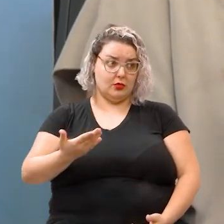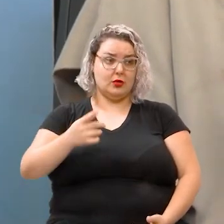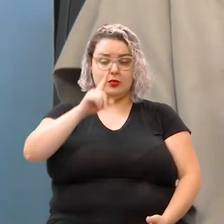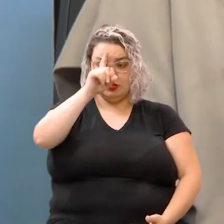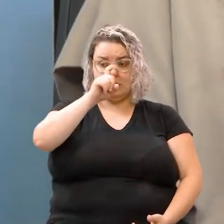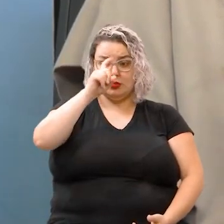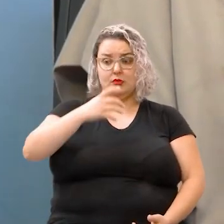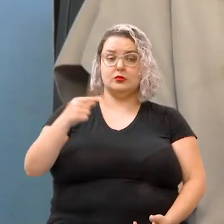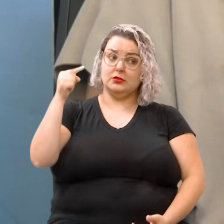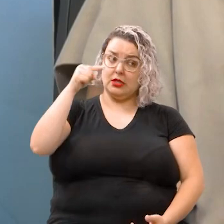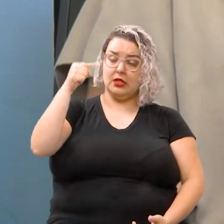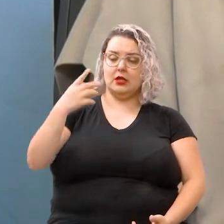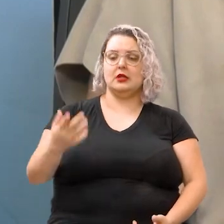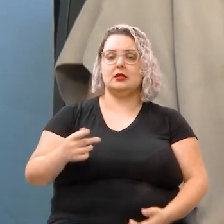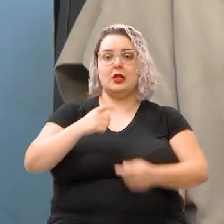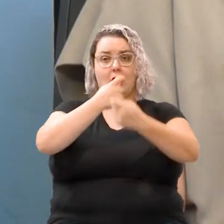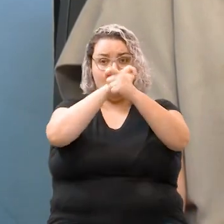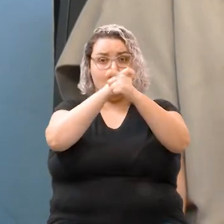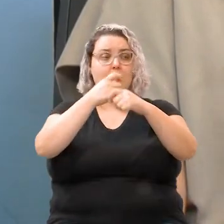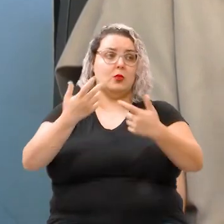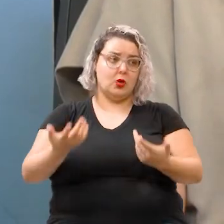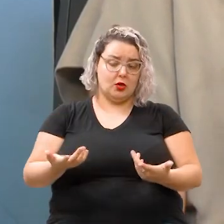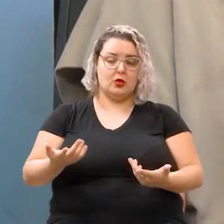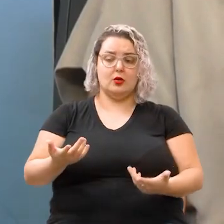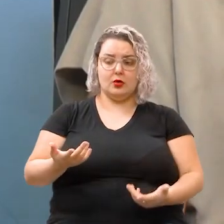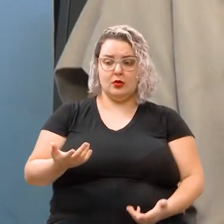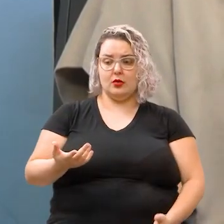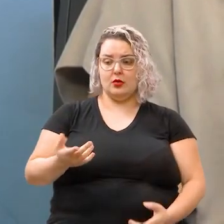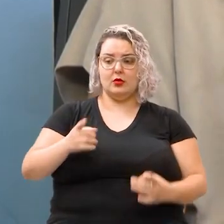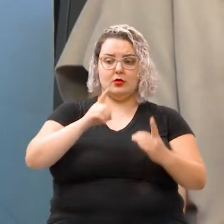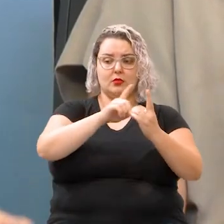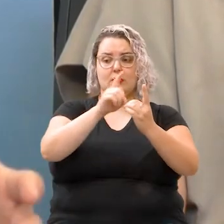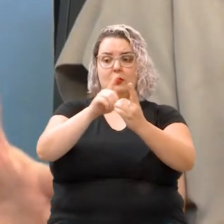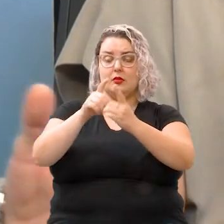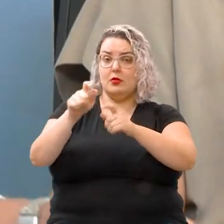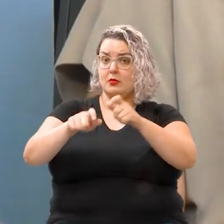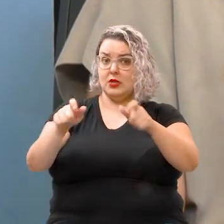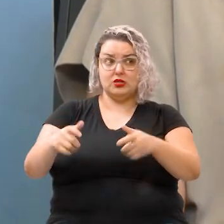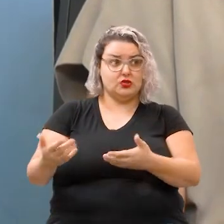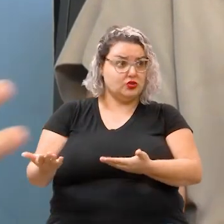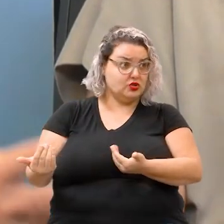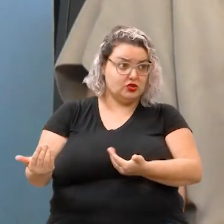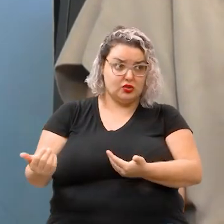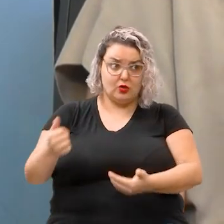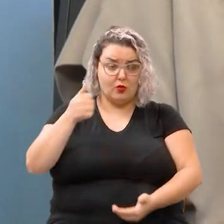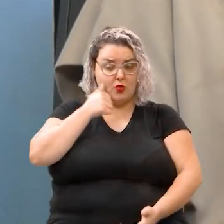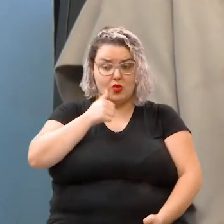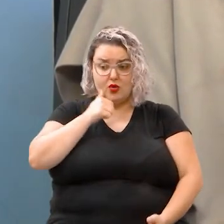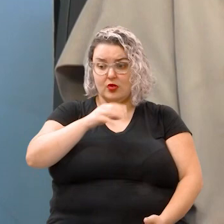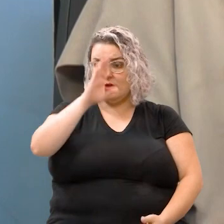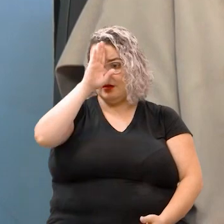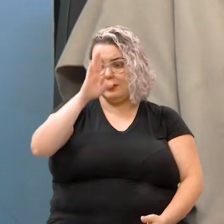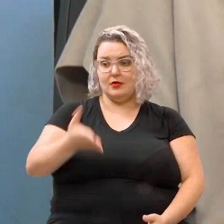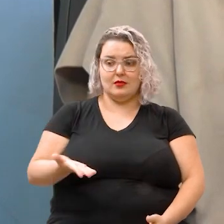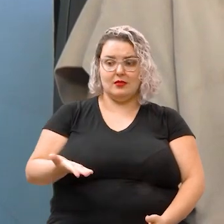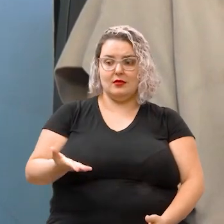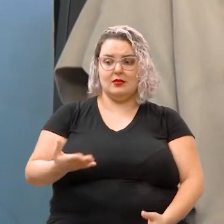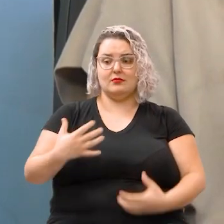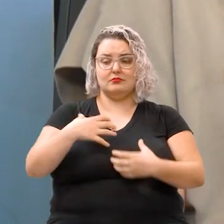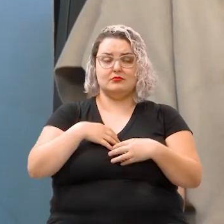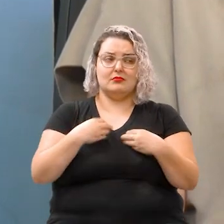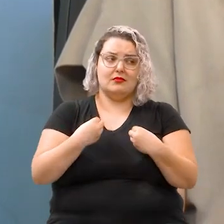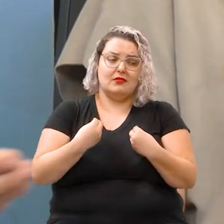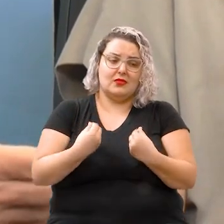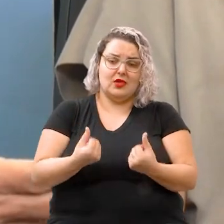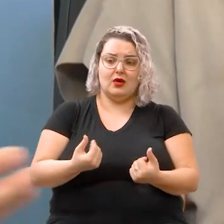hospital, quando eu estava lá na PUC, peguei, né, pessoas mulheres principalmente,